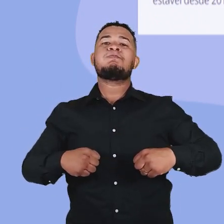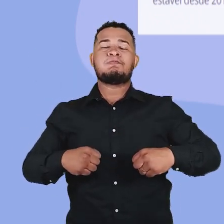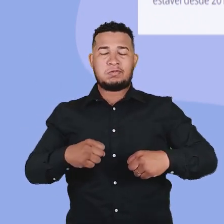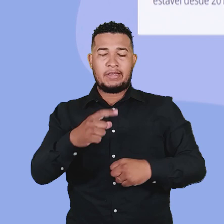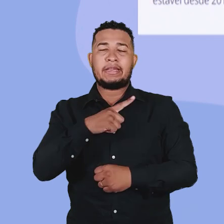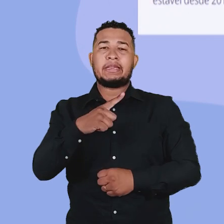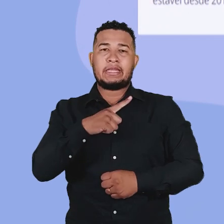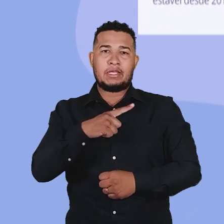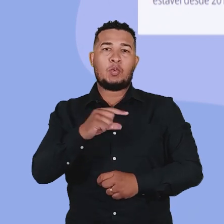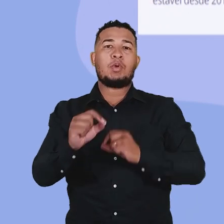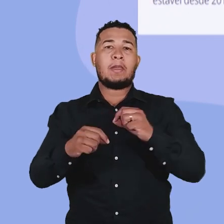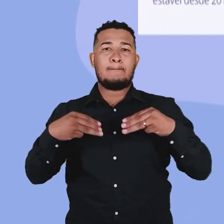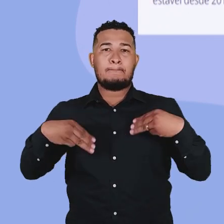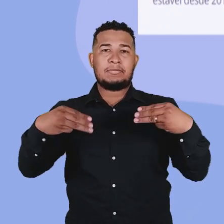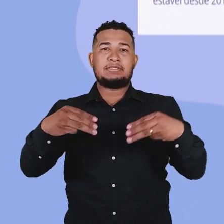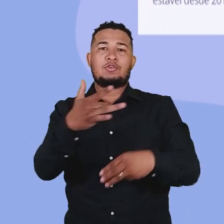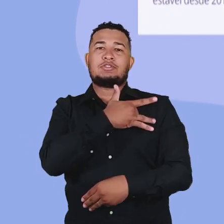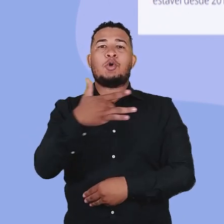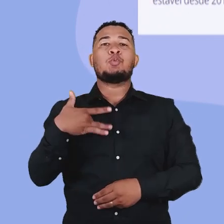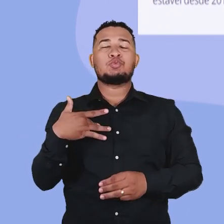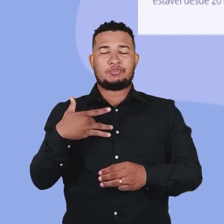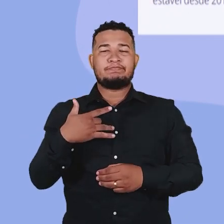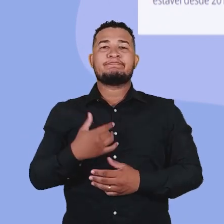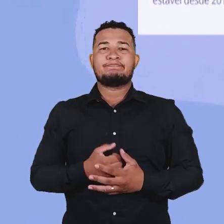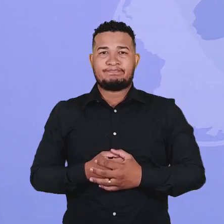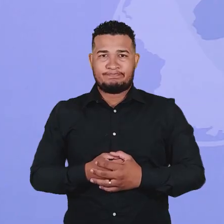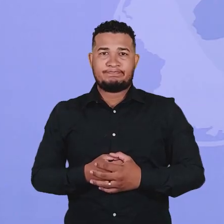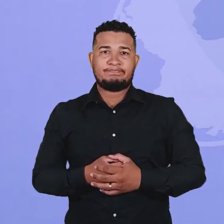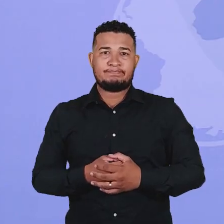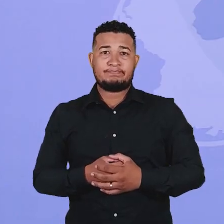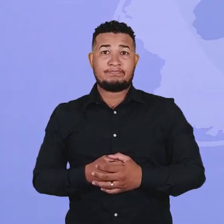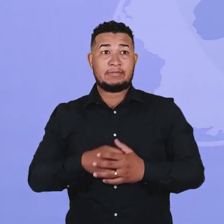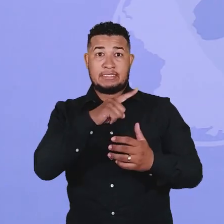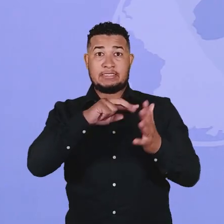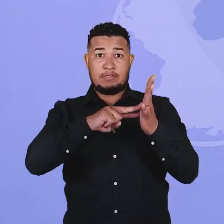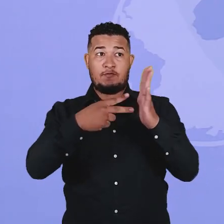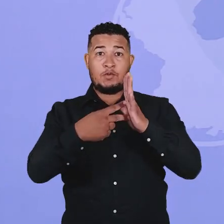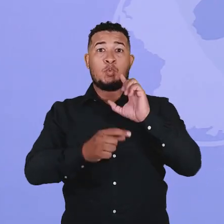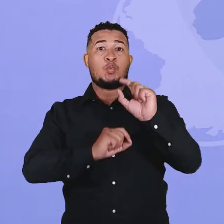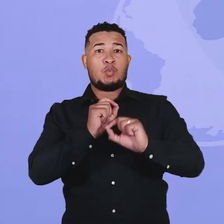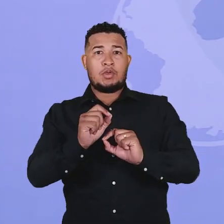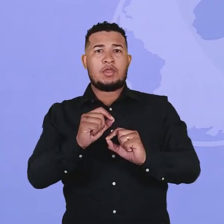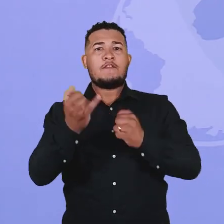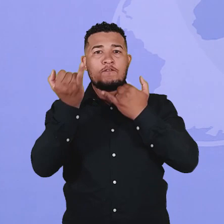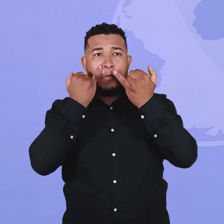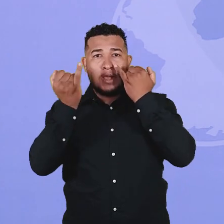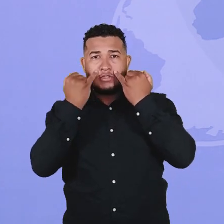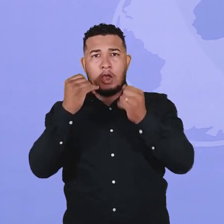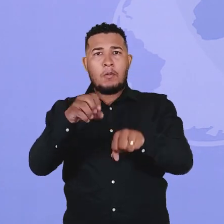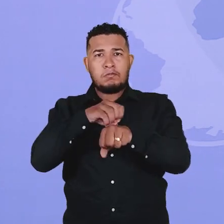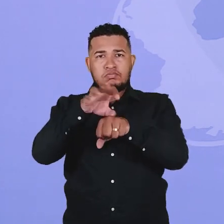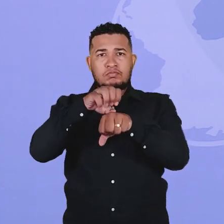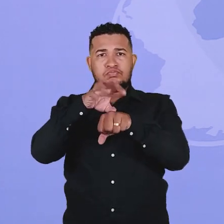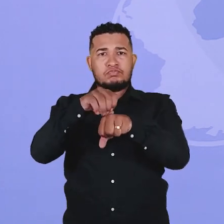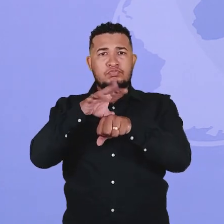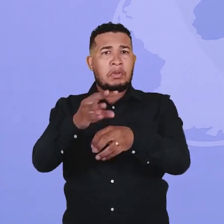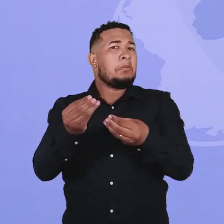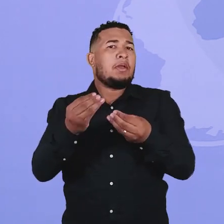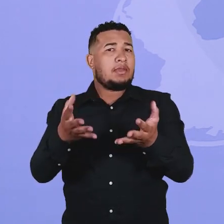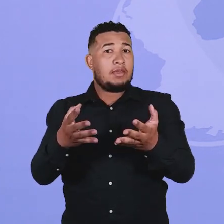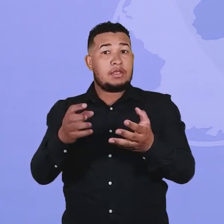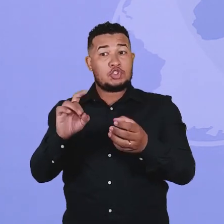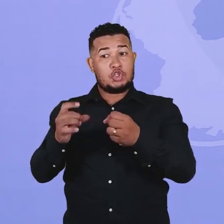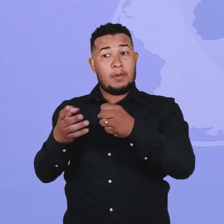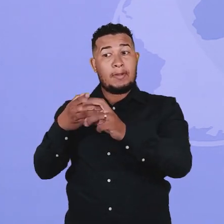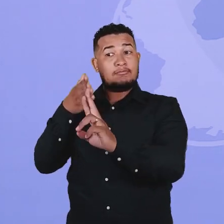do peso, diz o Ministério da Saúde. Olha para cá. Todos esses dados que eu vou estar passando para vocês, esses indicadores, são para